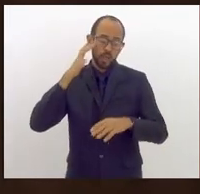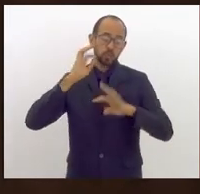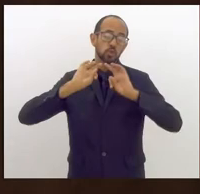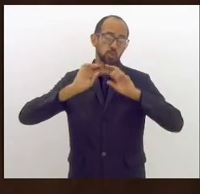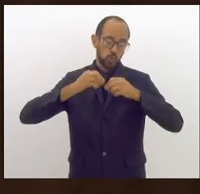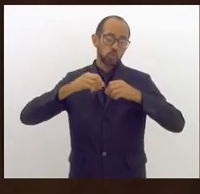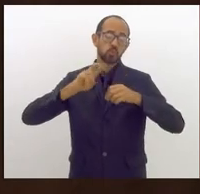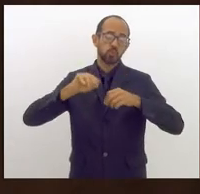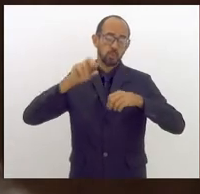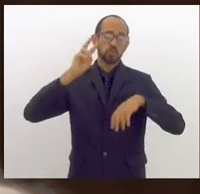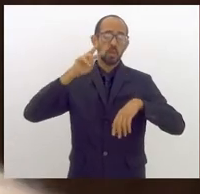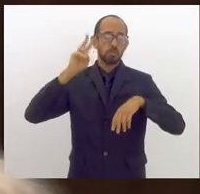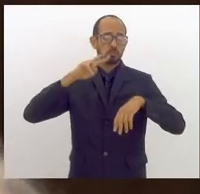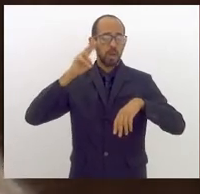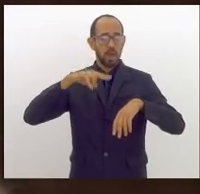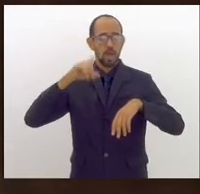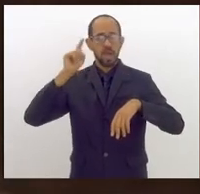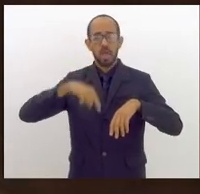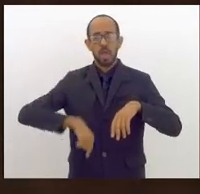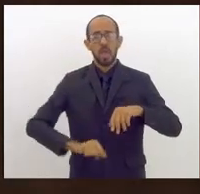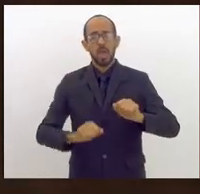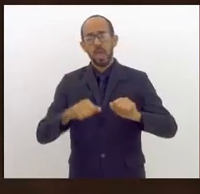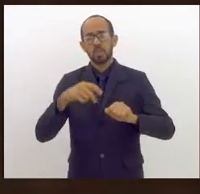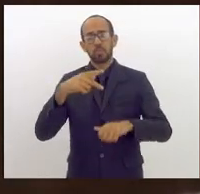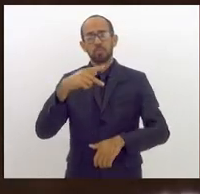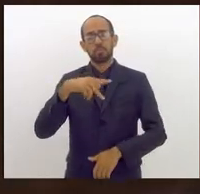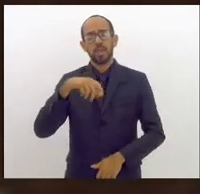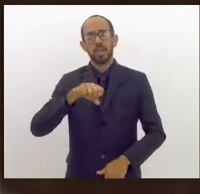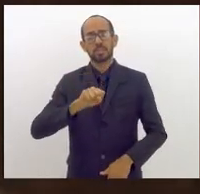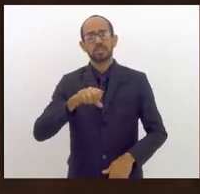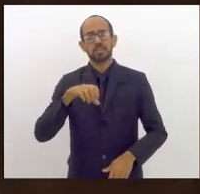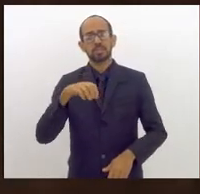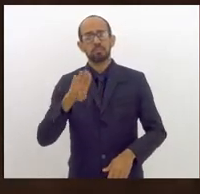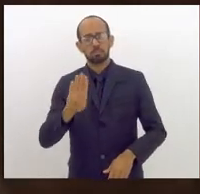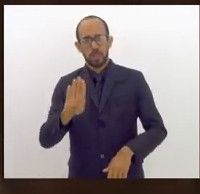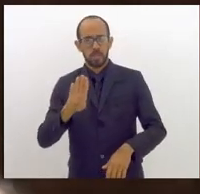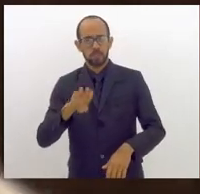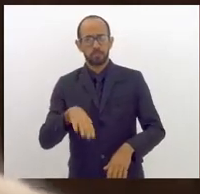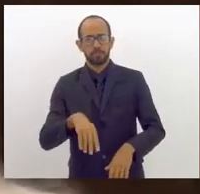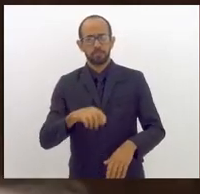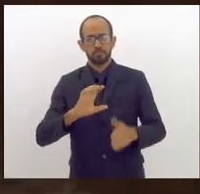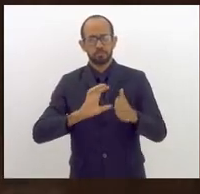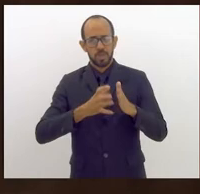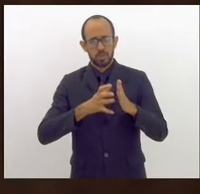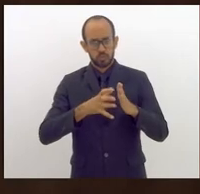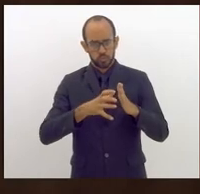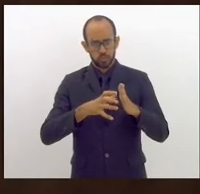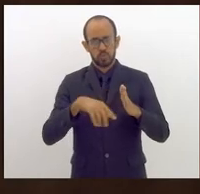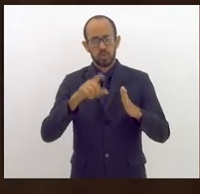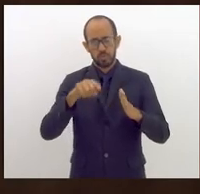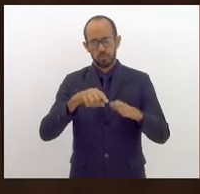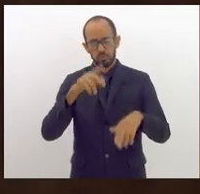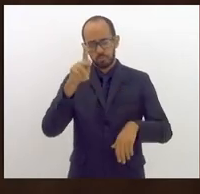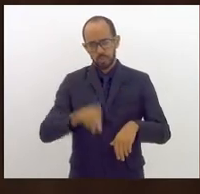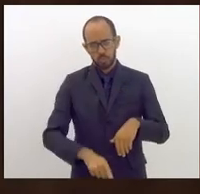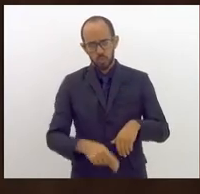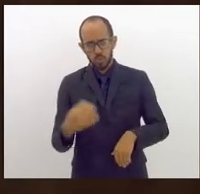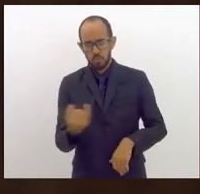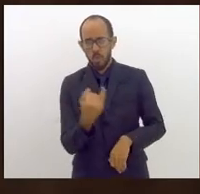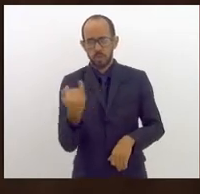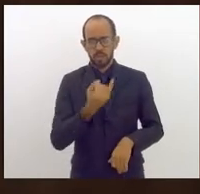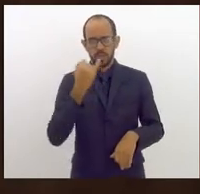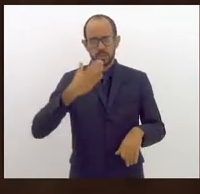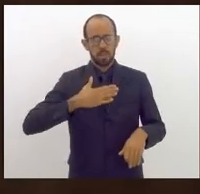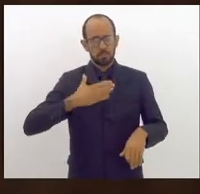produtor cultural é do partido socialista brasileiro é uma pessoa que tem uma importância na minha